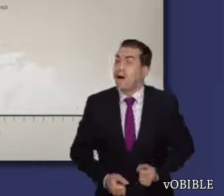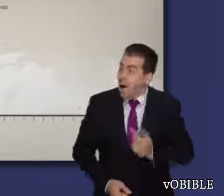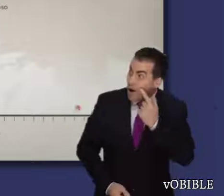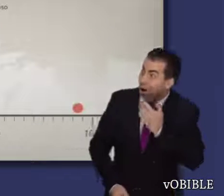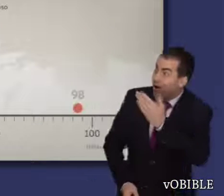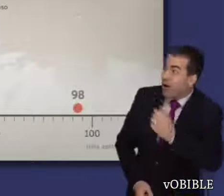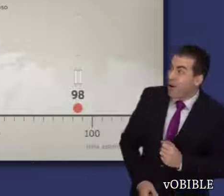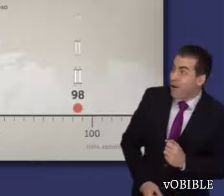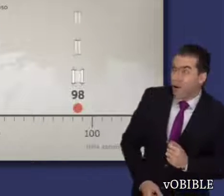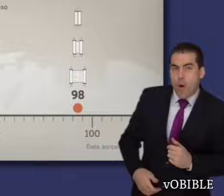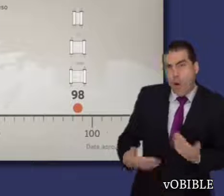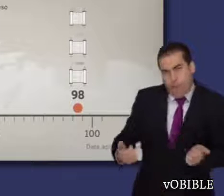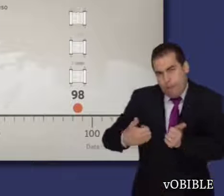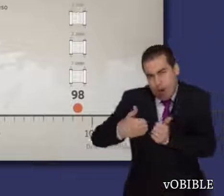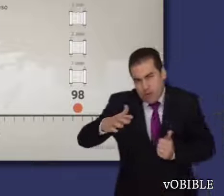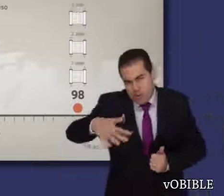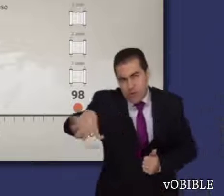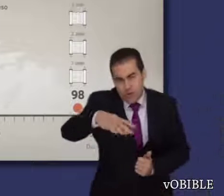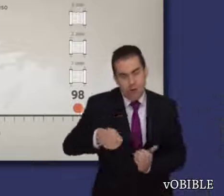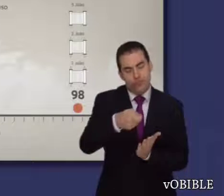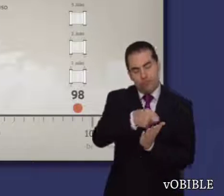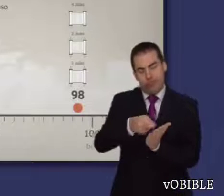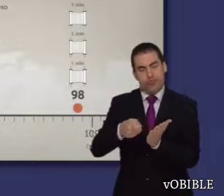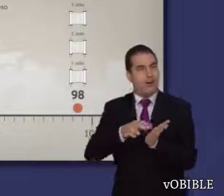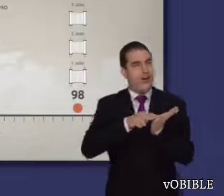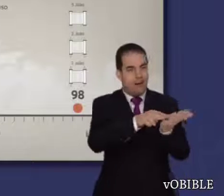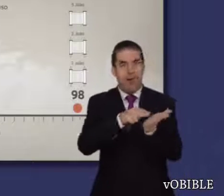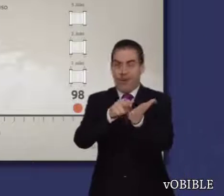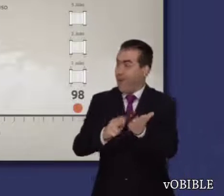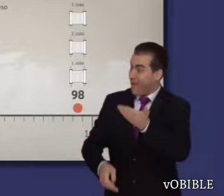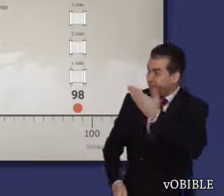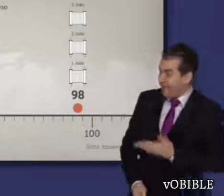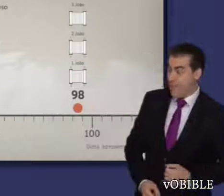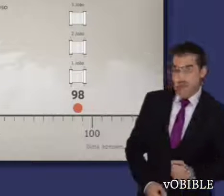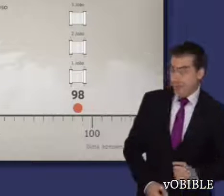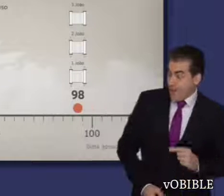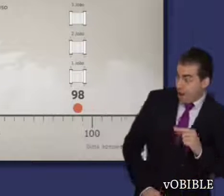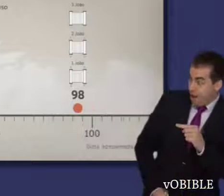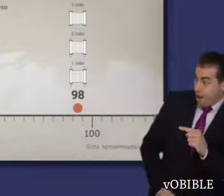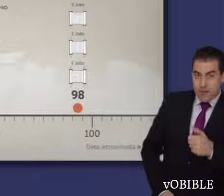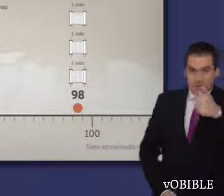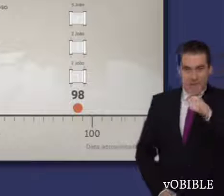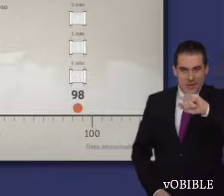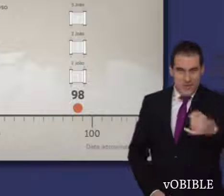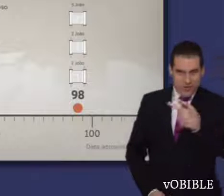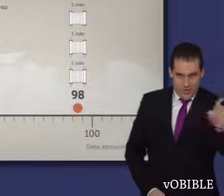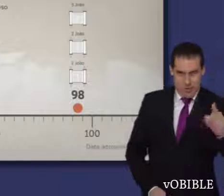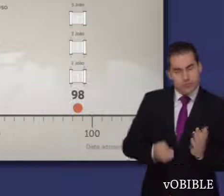naquela região quando escreveu essas cartas, por volta do ano 98. Ele escreveu o Evangelho de João na mesma